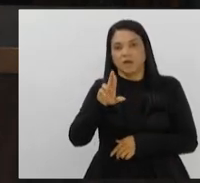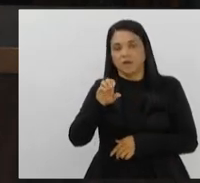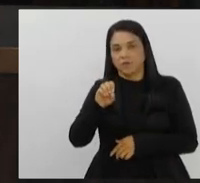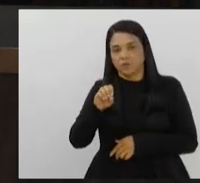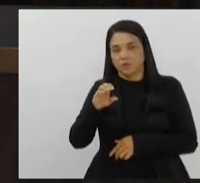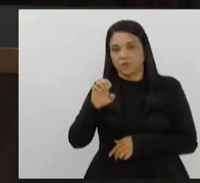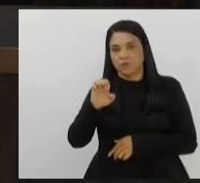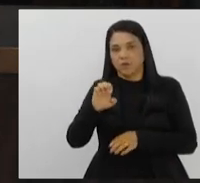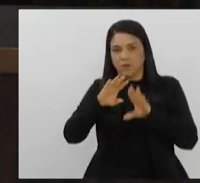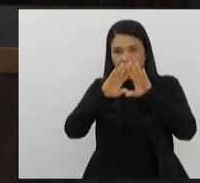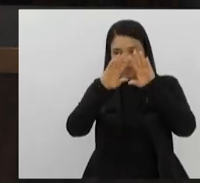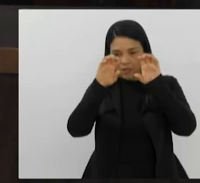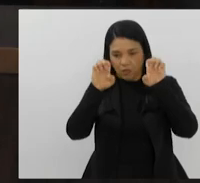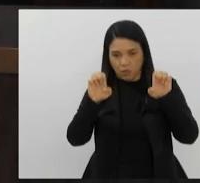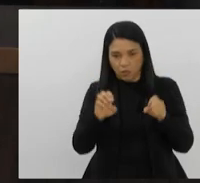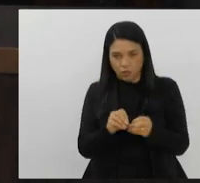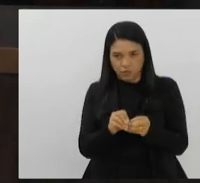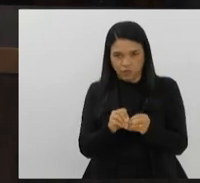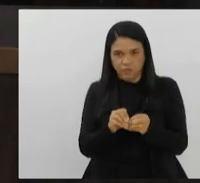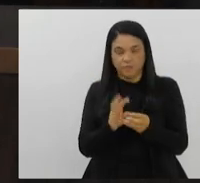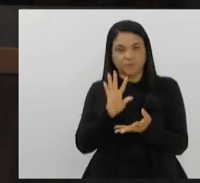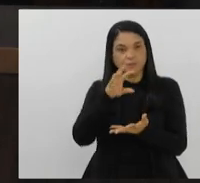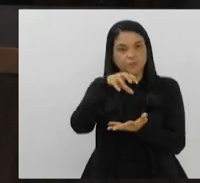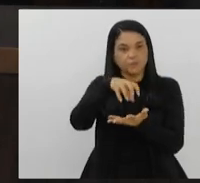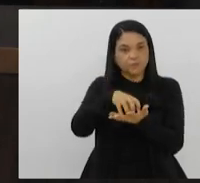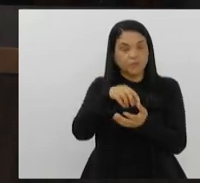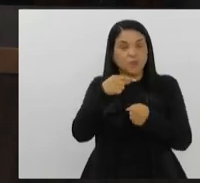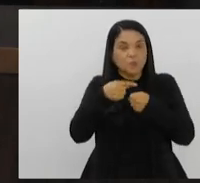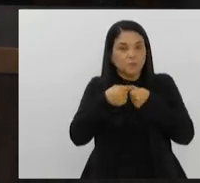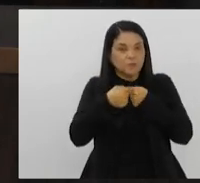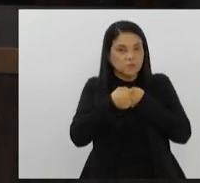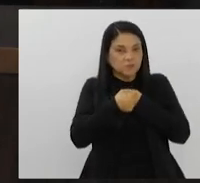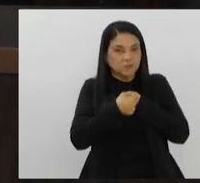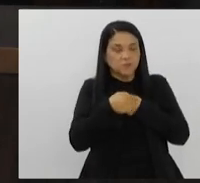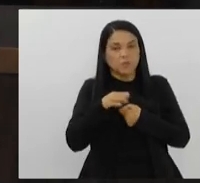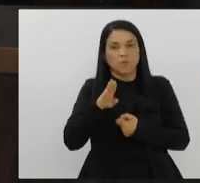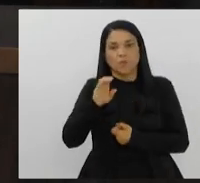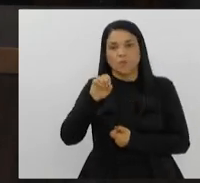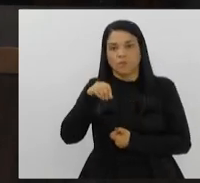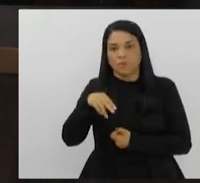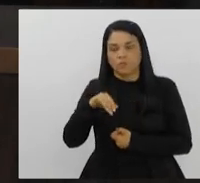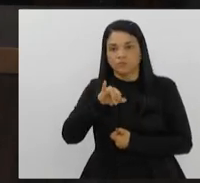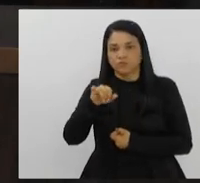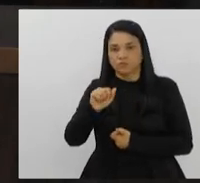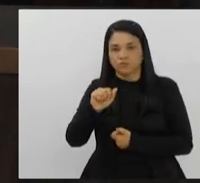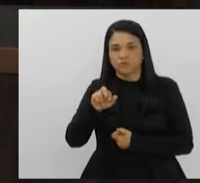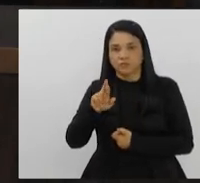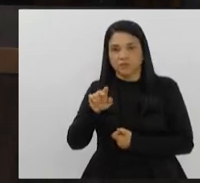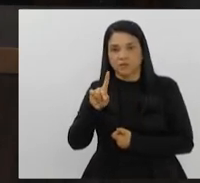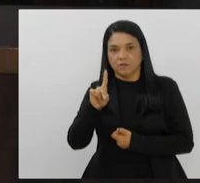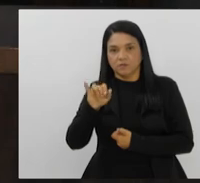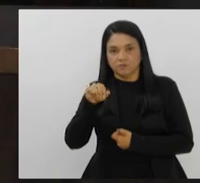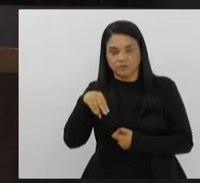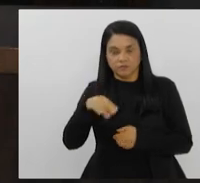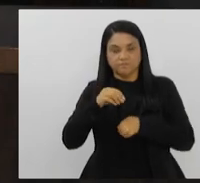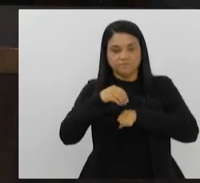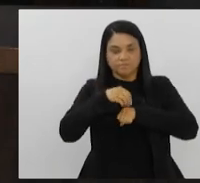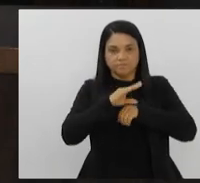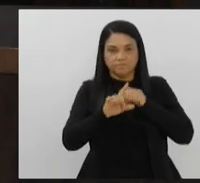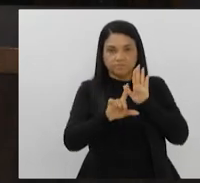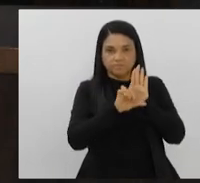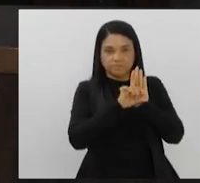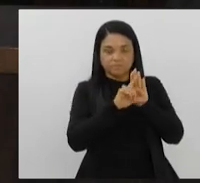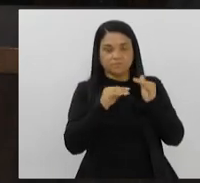Oscar Stutz, localizado no município de Bom Jardim. Parecer da Comissão de Indicação Legislativa